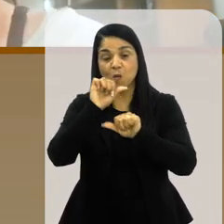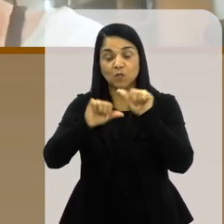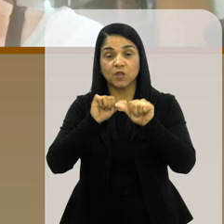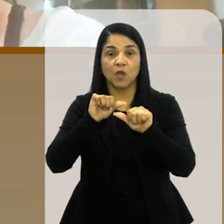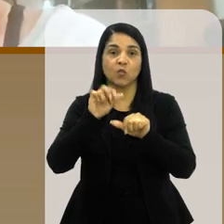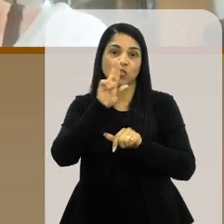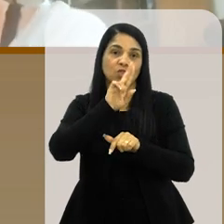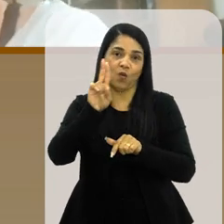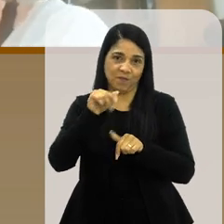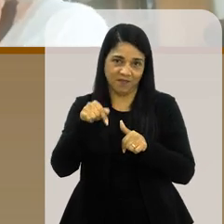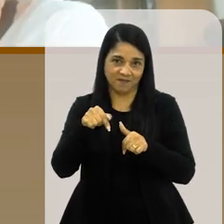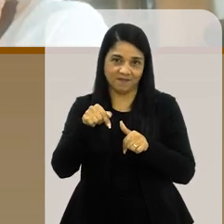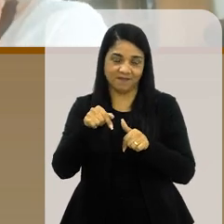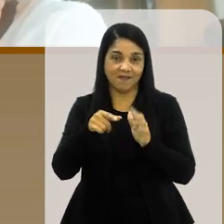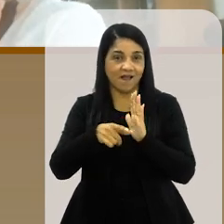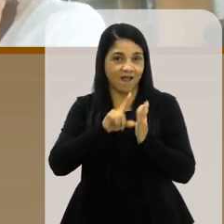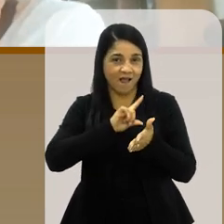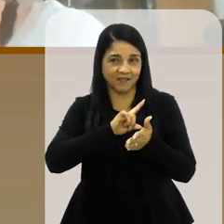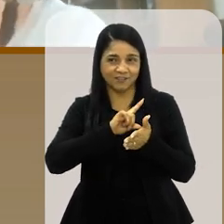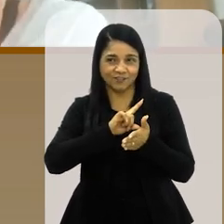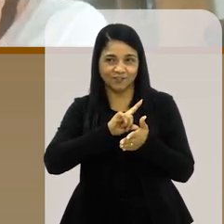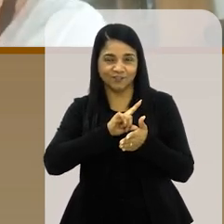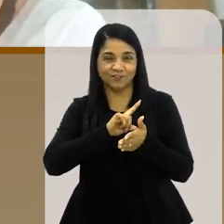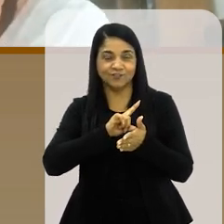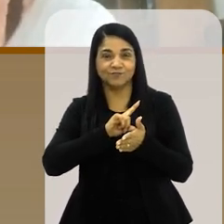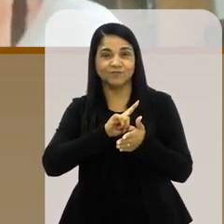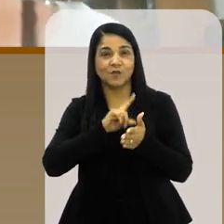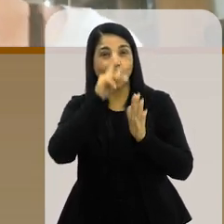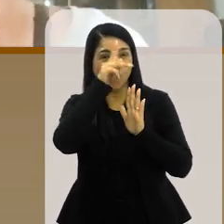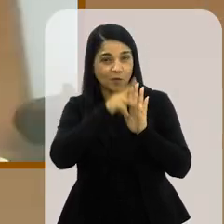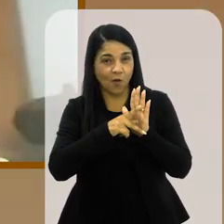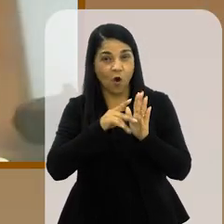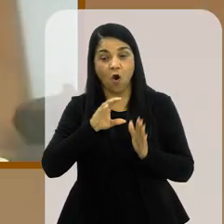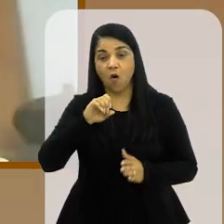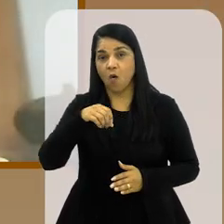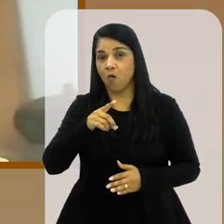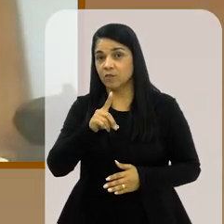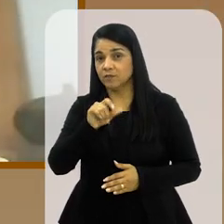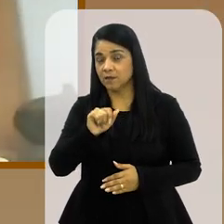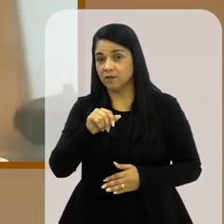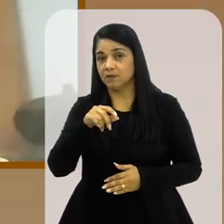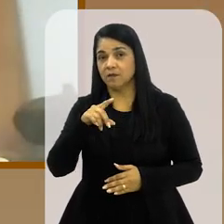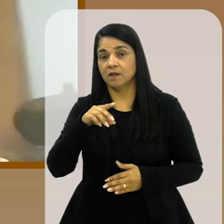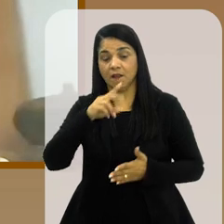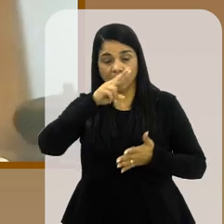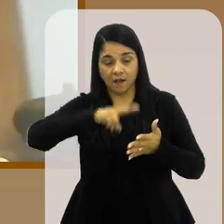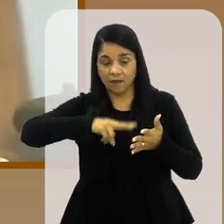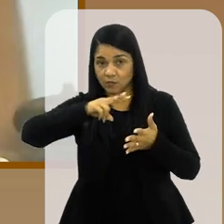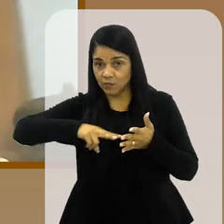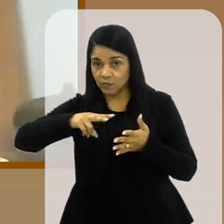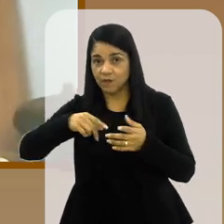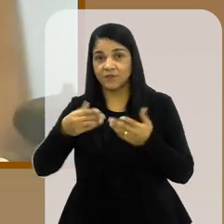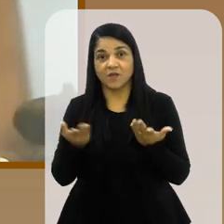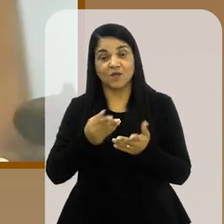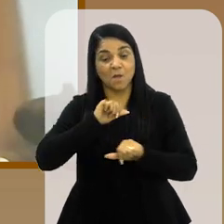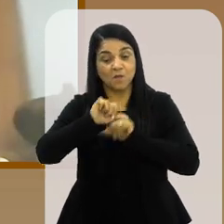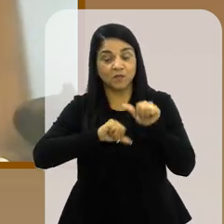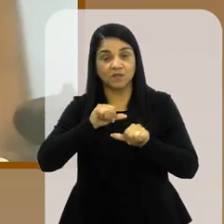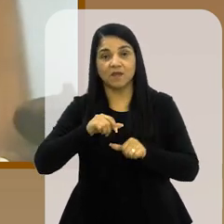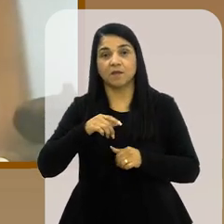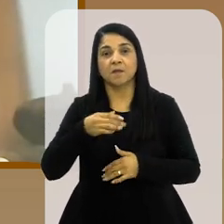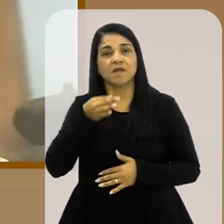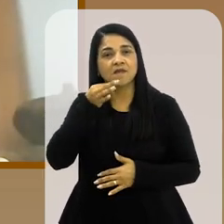nome, antes chamava, como era? Uma onda de leitura. E aí eu mudei para Café, Pão e